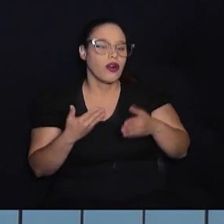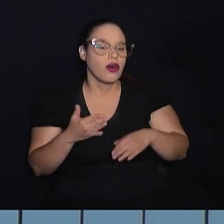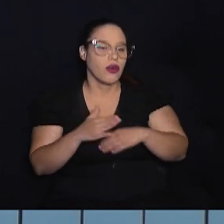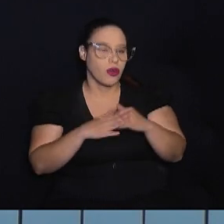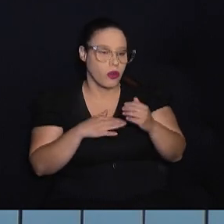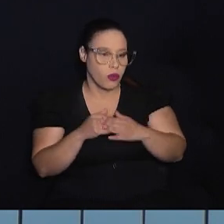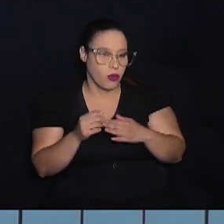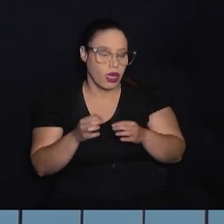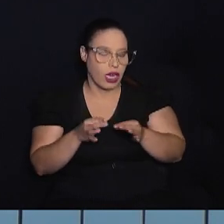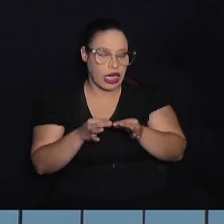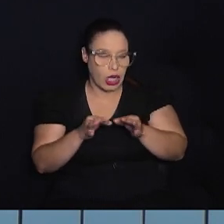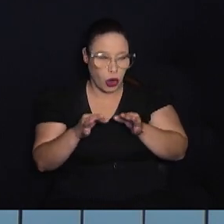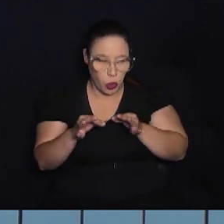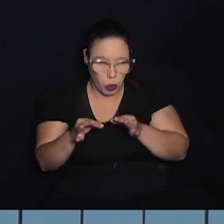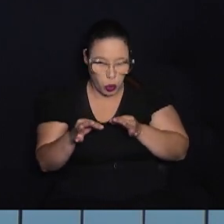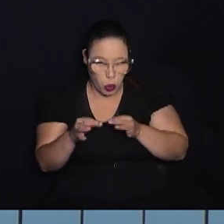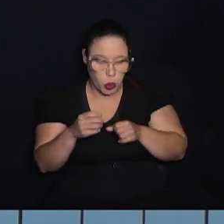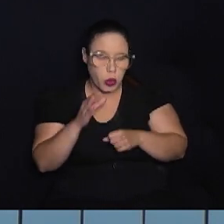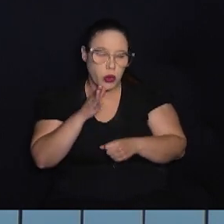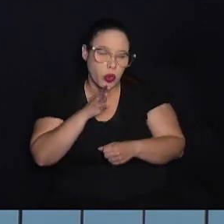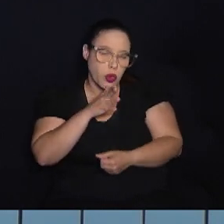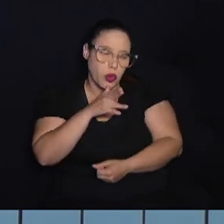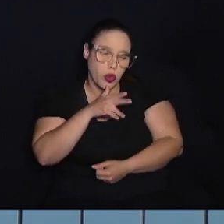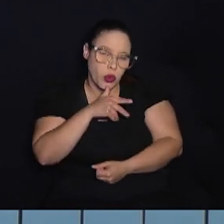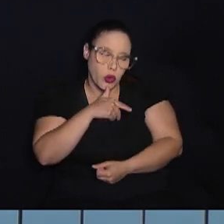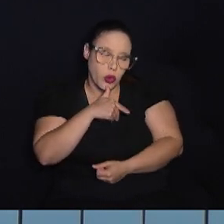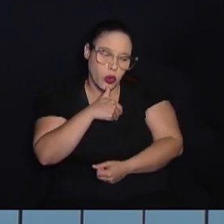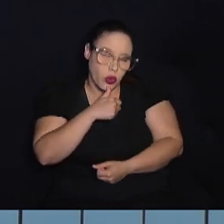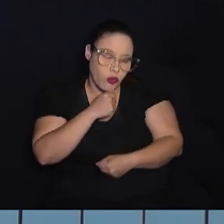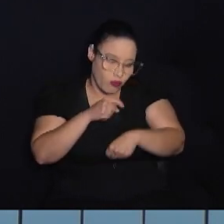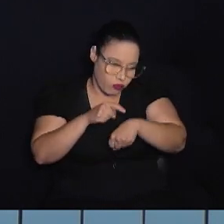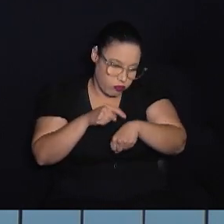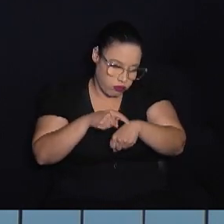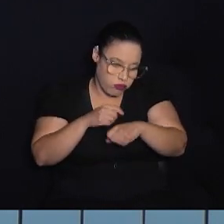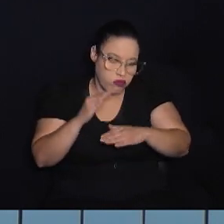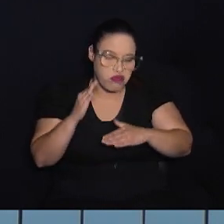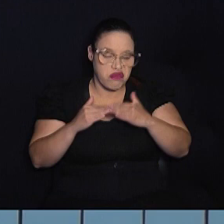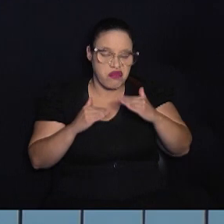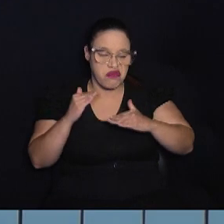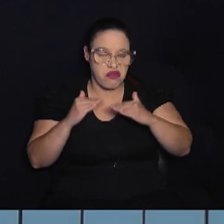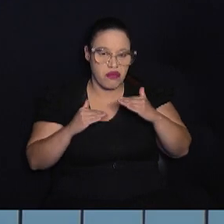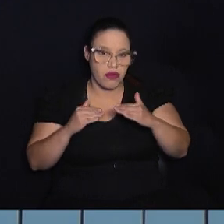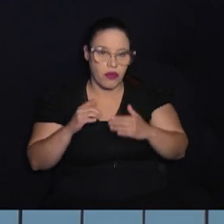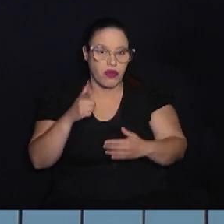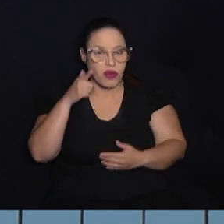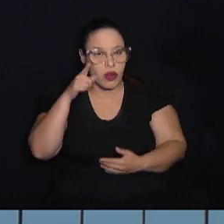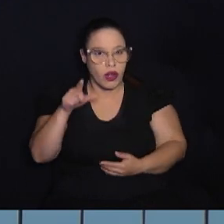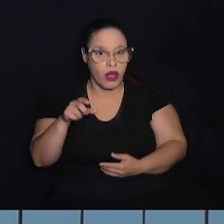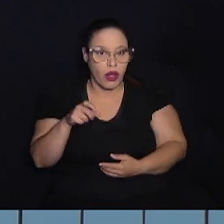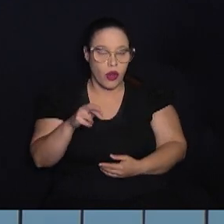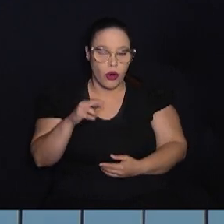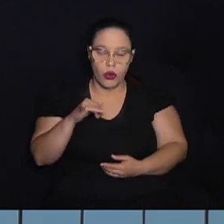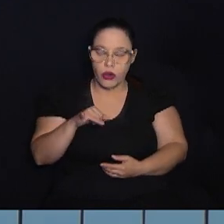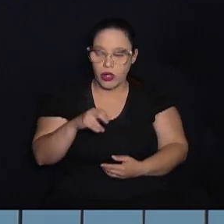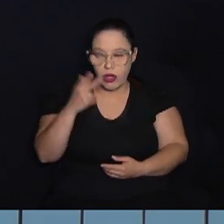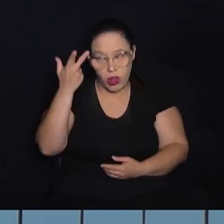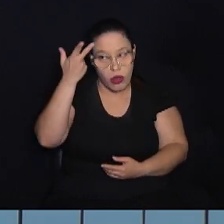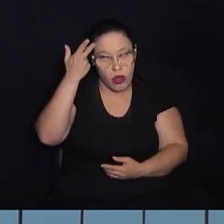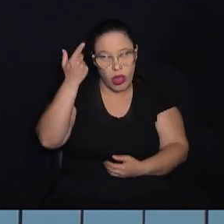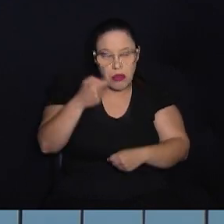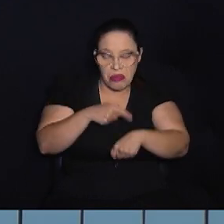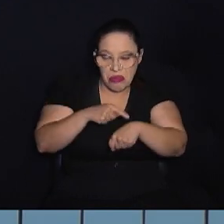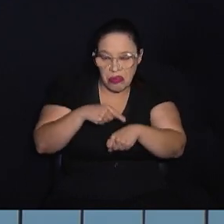doutora, ela é longa, demorada? Quanto tempo, mais ou menos, né? Ela vai conseguir urinar normalmente depois de